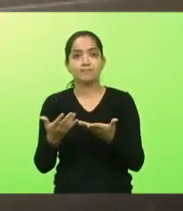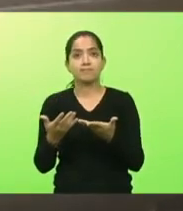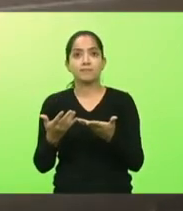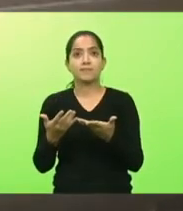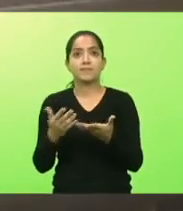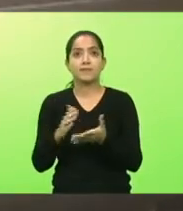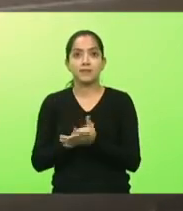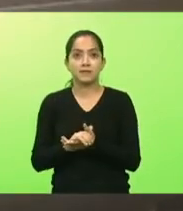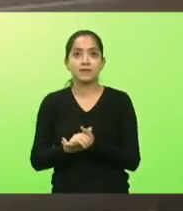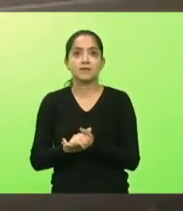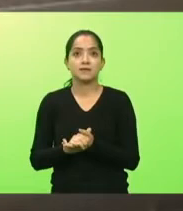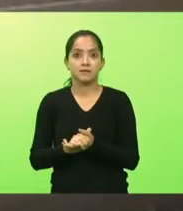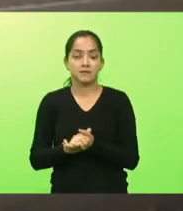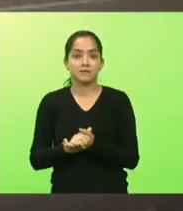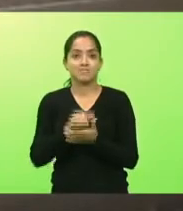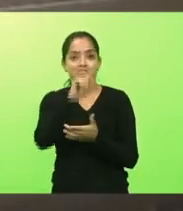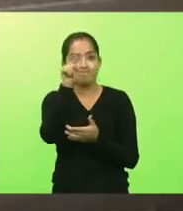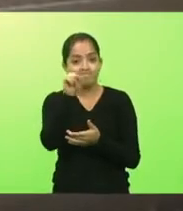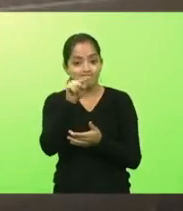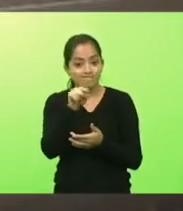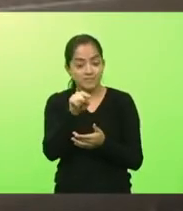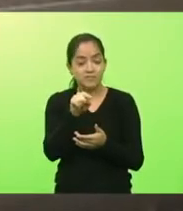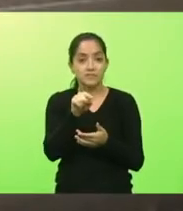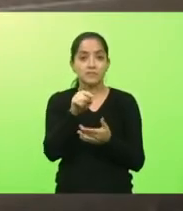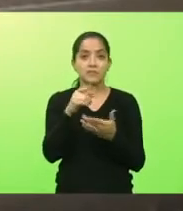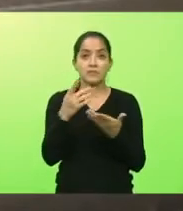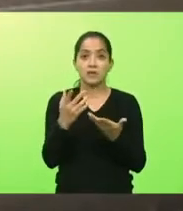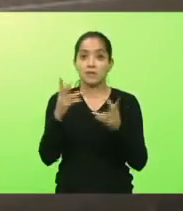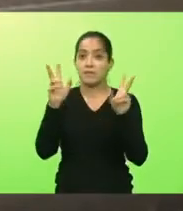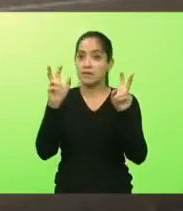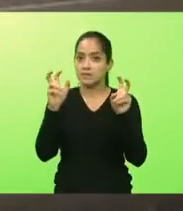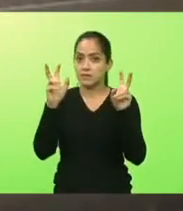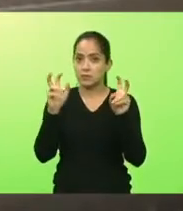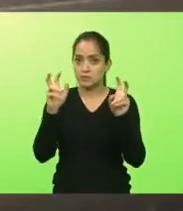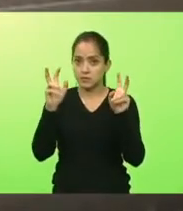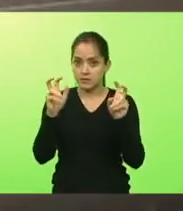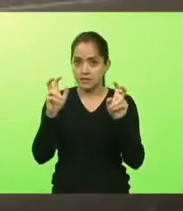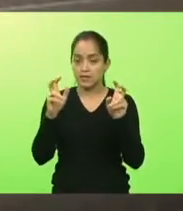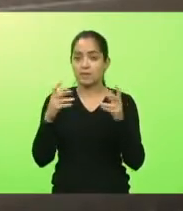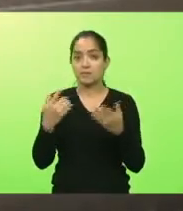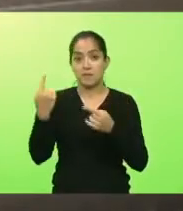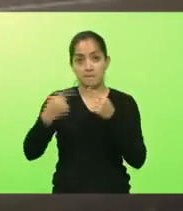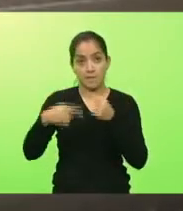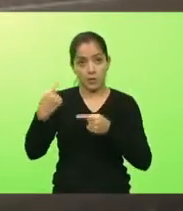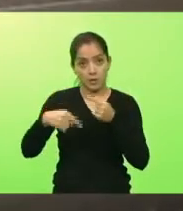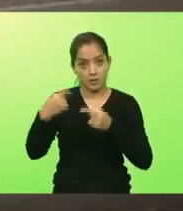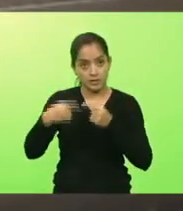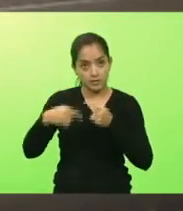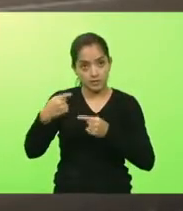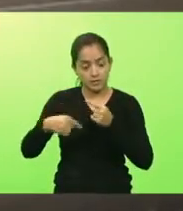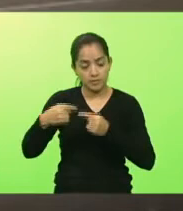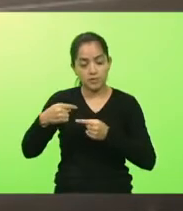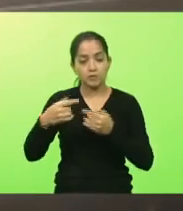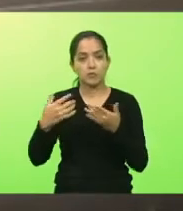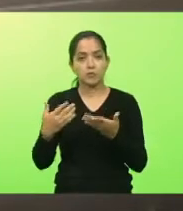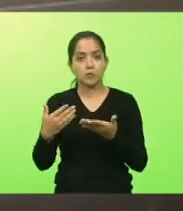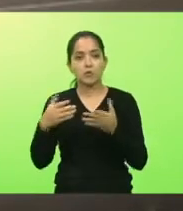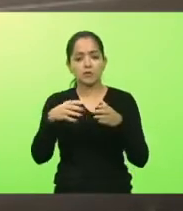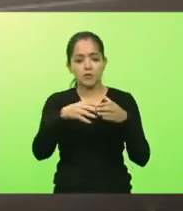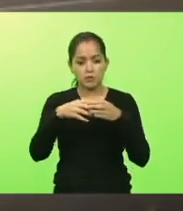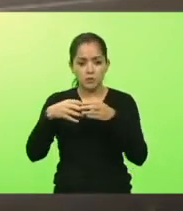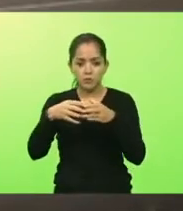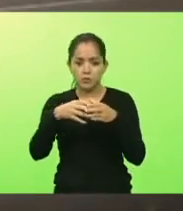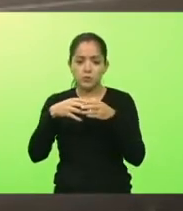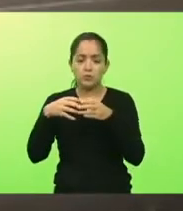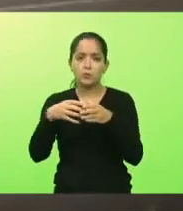causa uma grande interrogação. Esse é um tema bastante polêmico. Eu estou envolvida em grupos